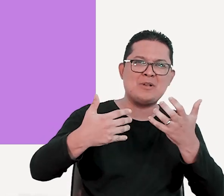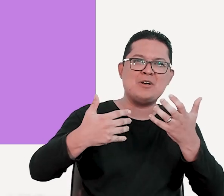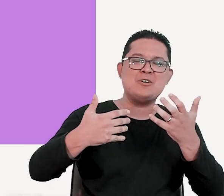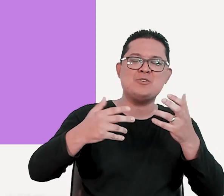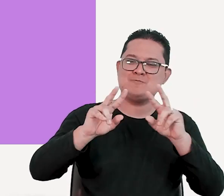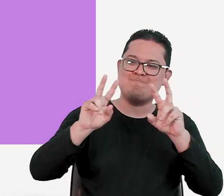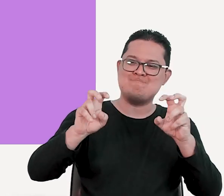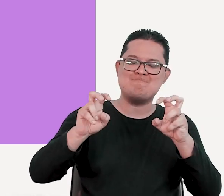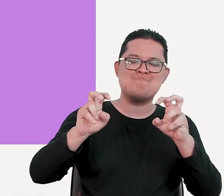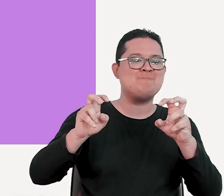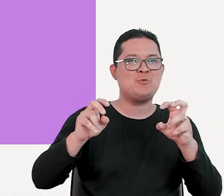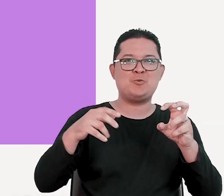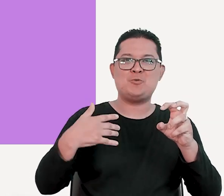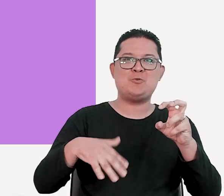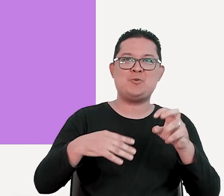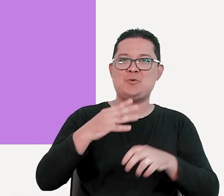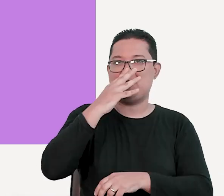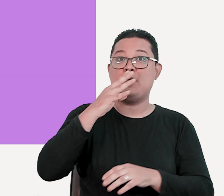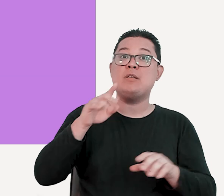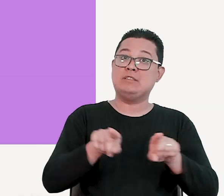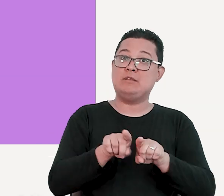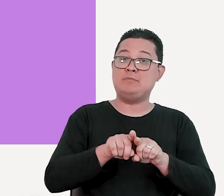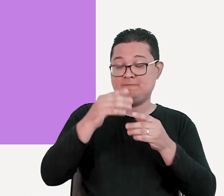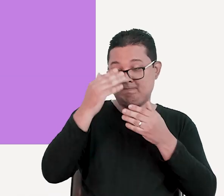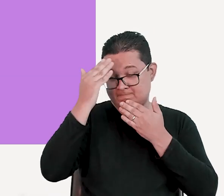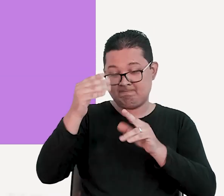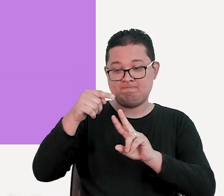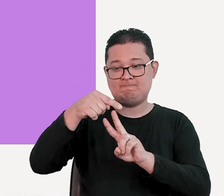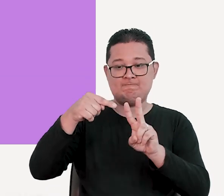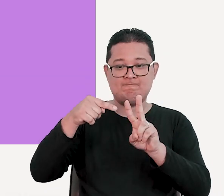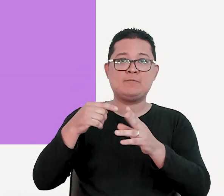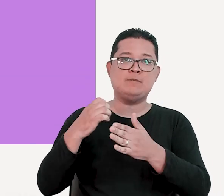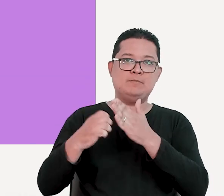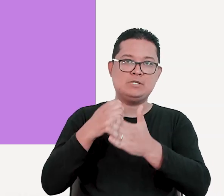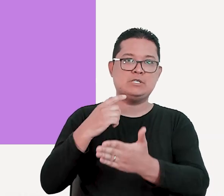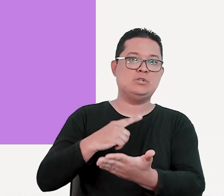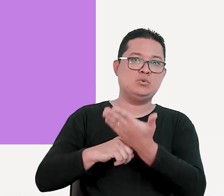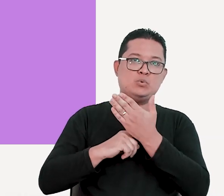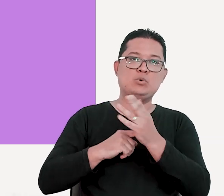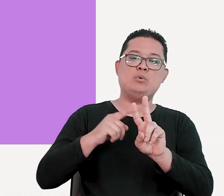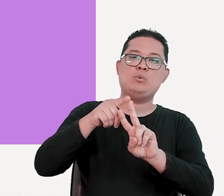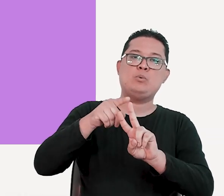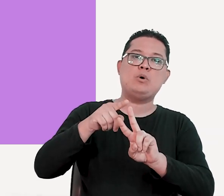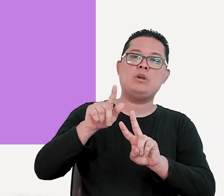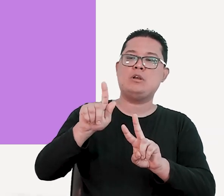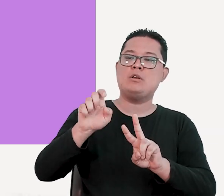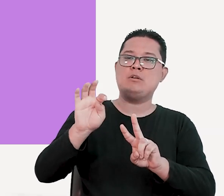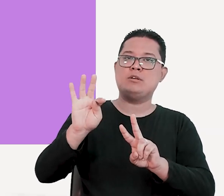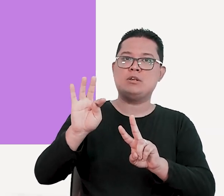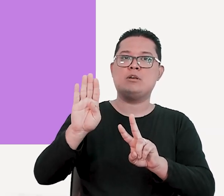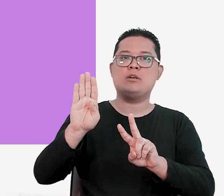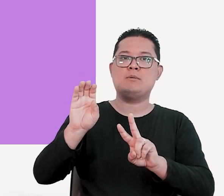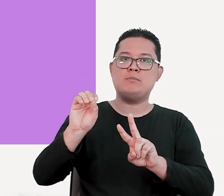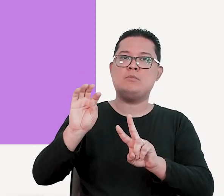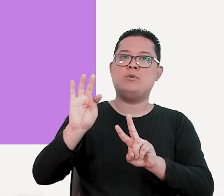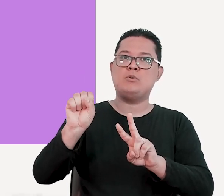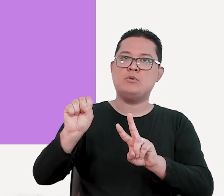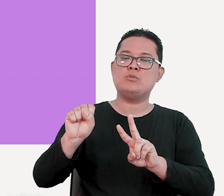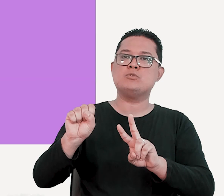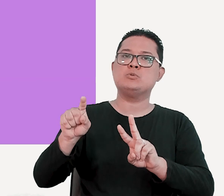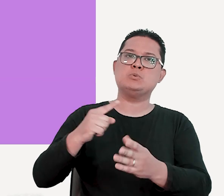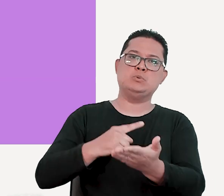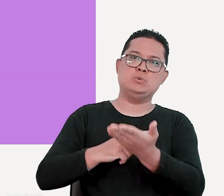gente. A gente agradece também os nossos patrocinadores, a GetBot, pelo apoio, pela parceria, a